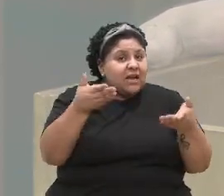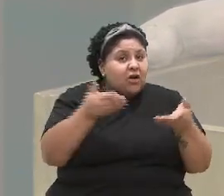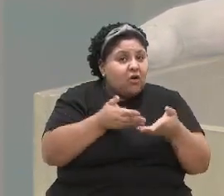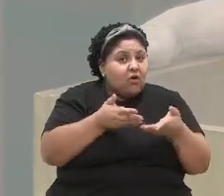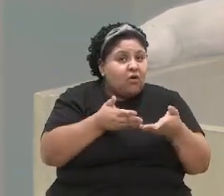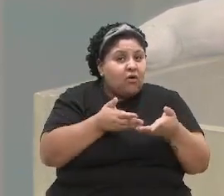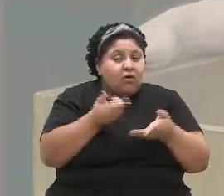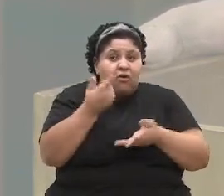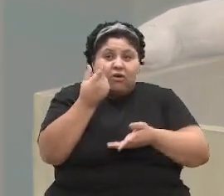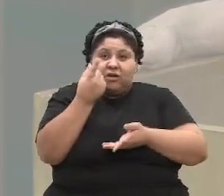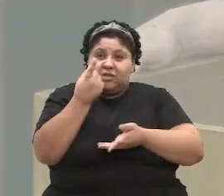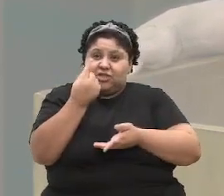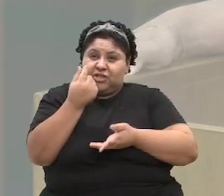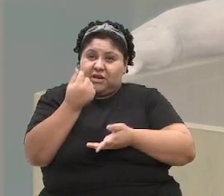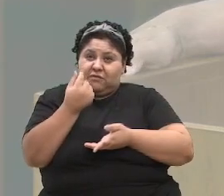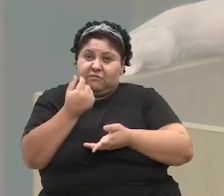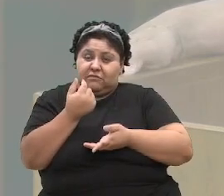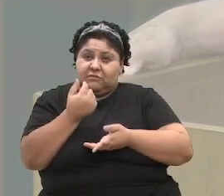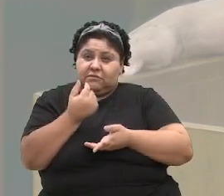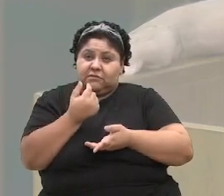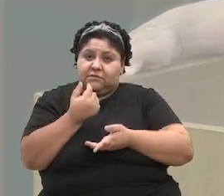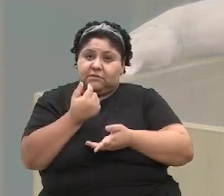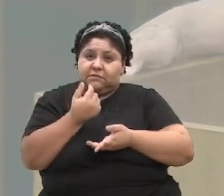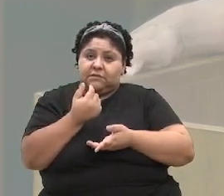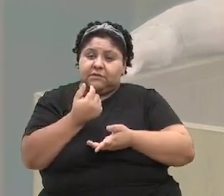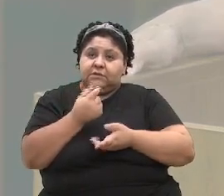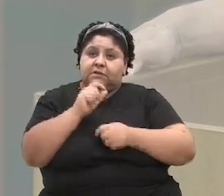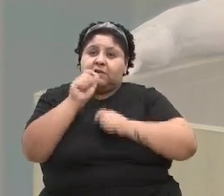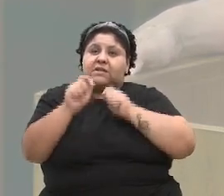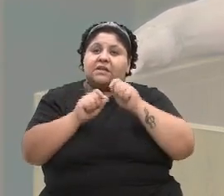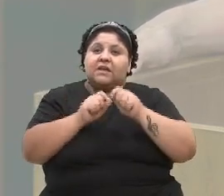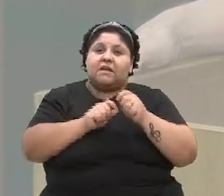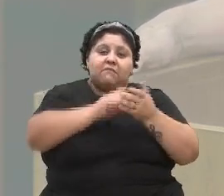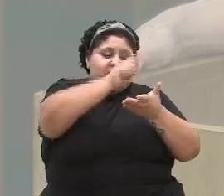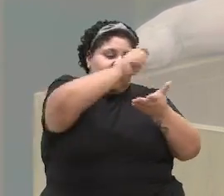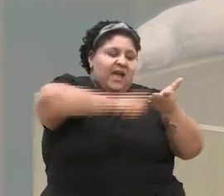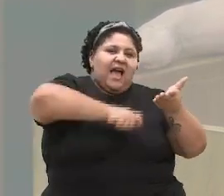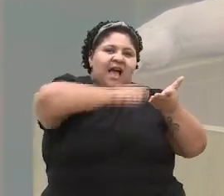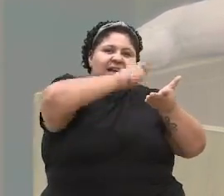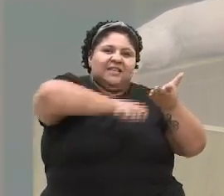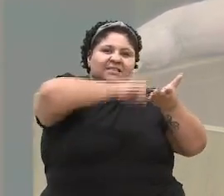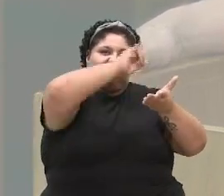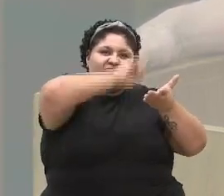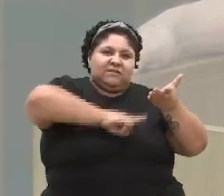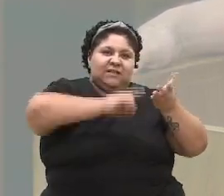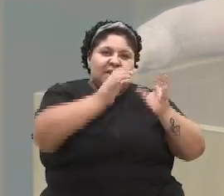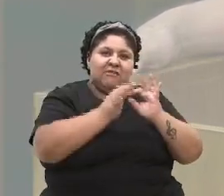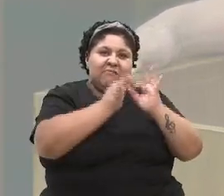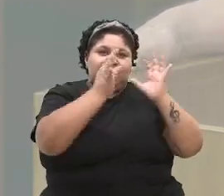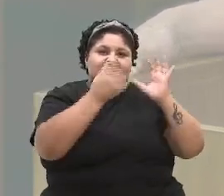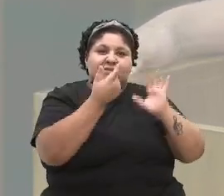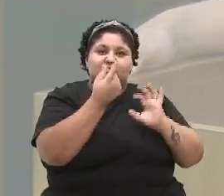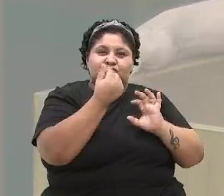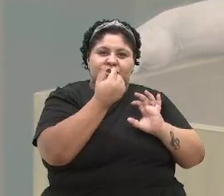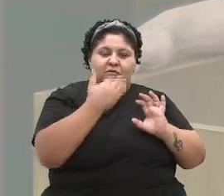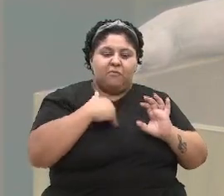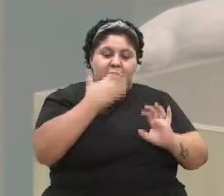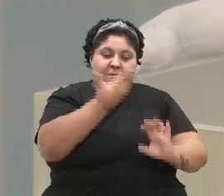de idoneidade de quem assina lá o ordenador de despesas, que é o meu amigo